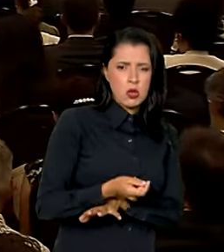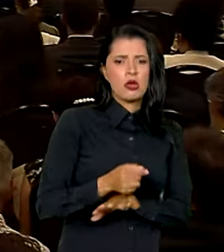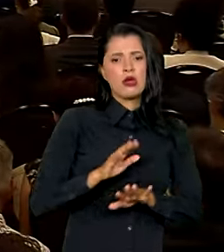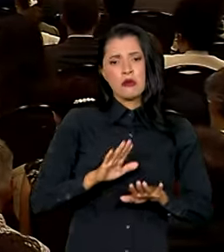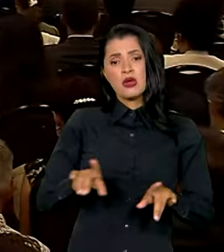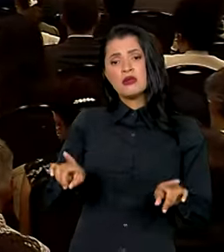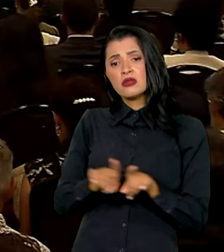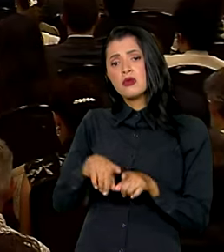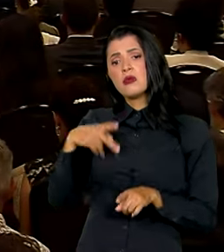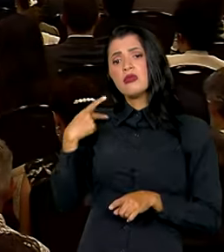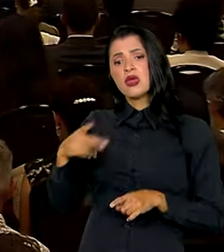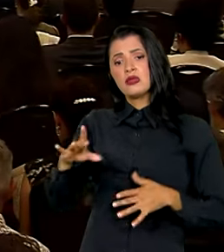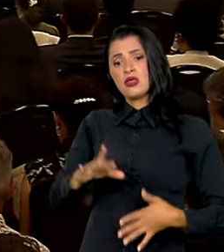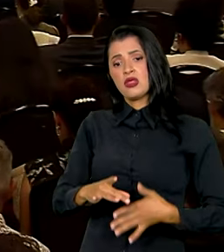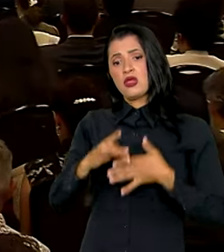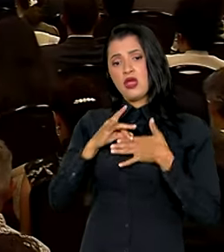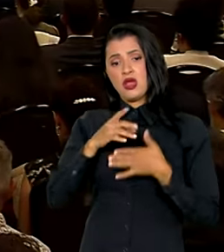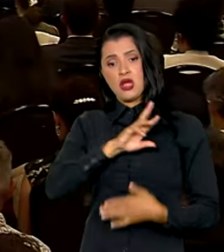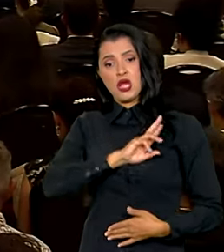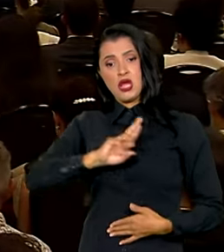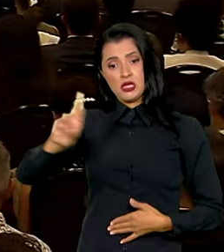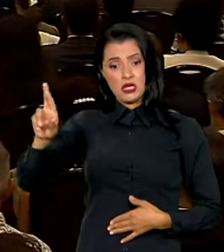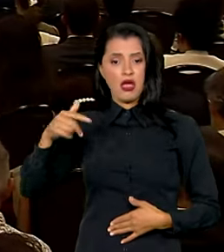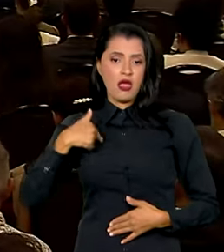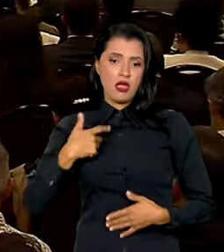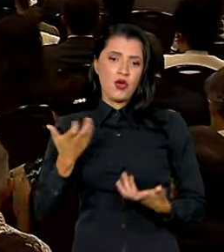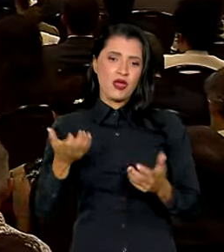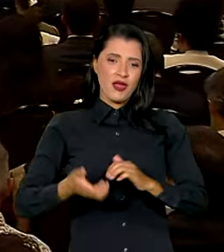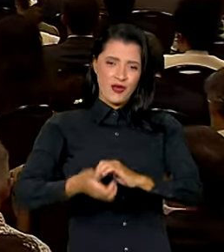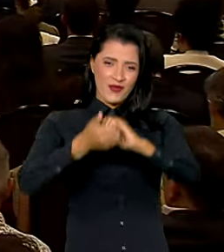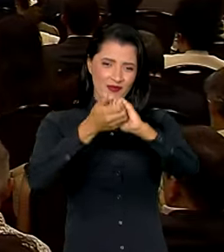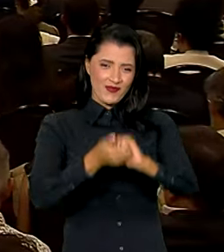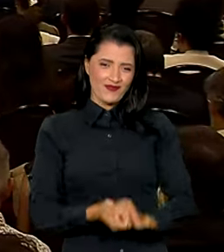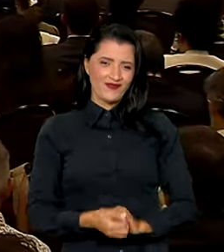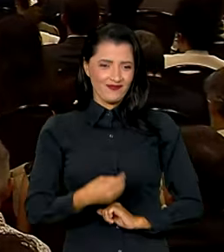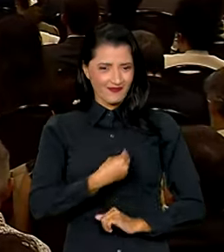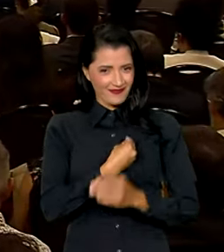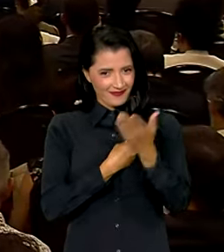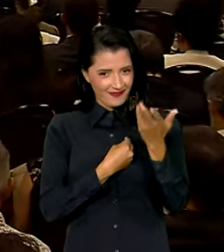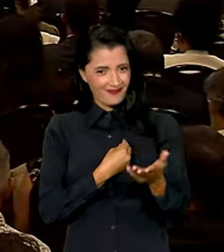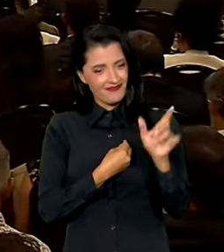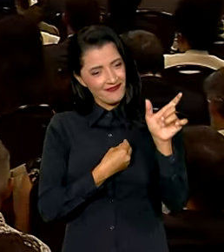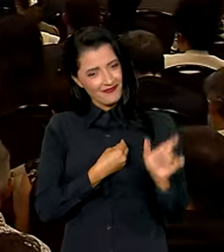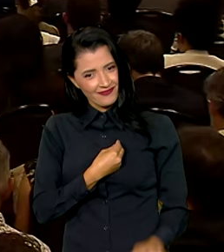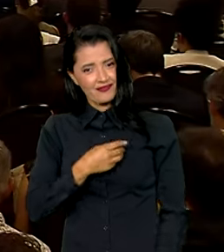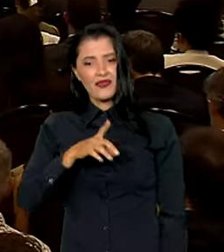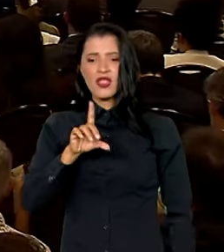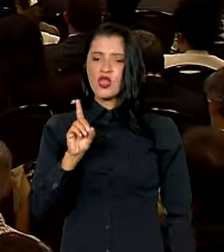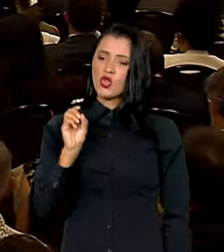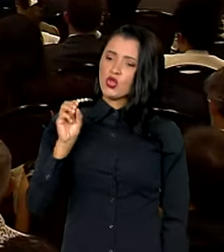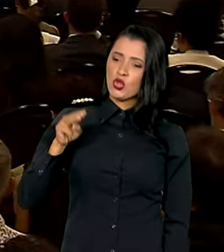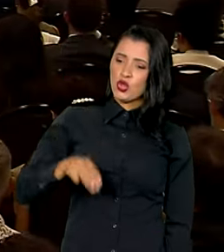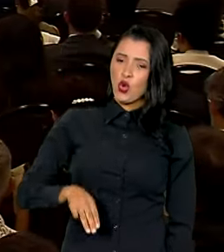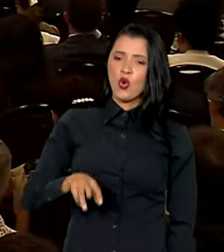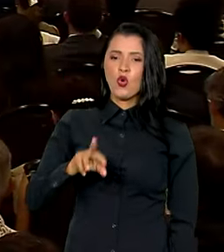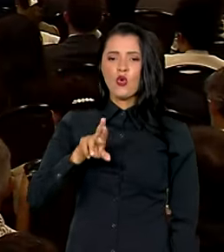de suas lideranças religiosas. Então, quero cumprimentar aqui com o Dom Ricardo